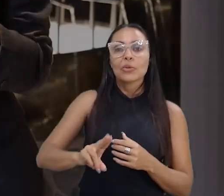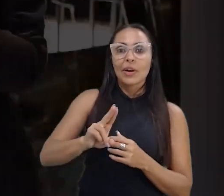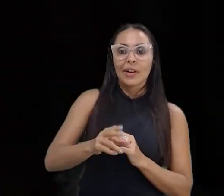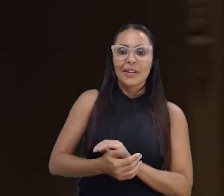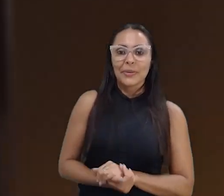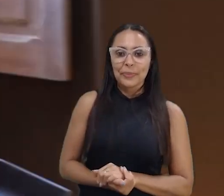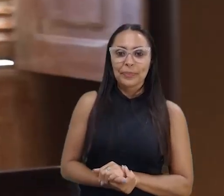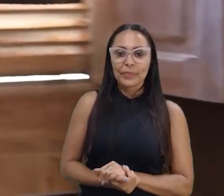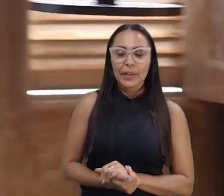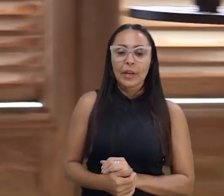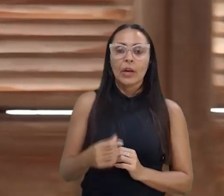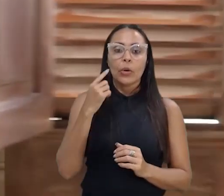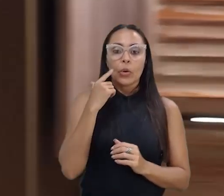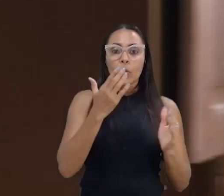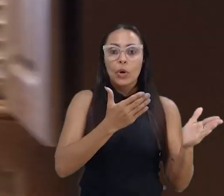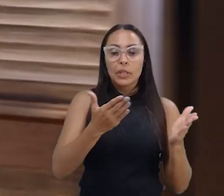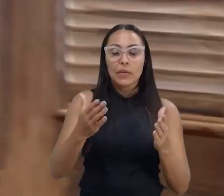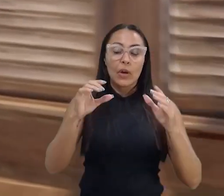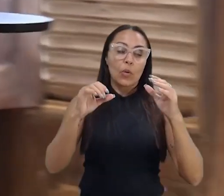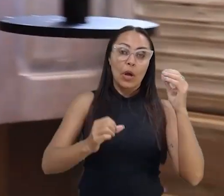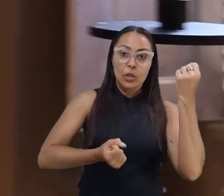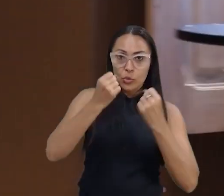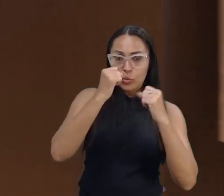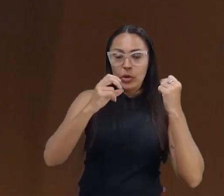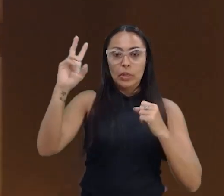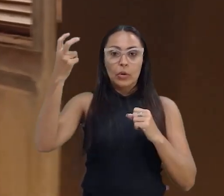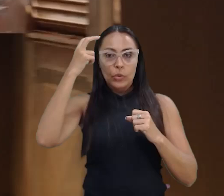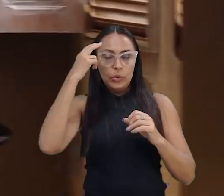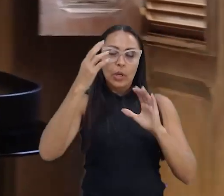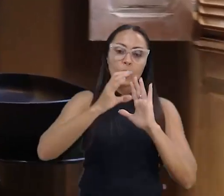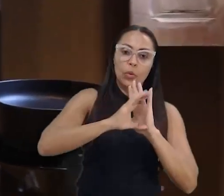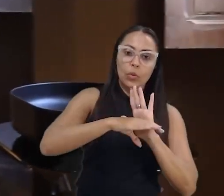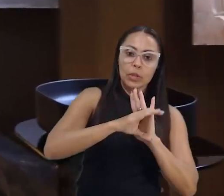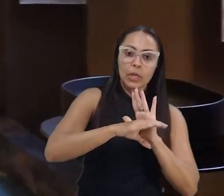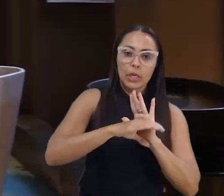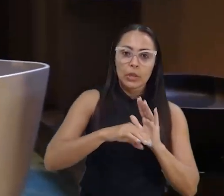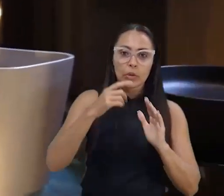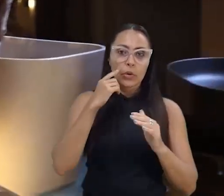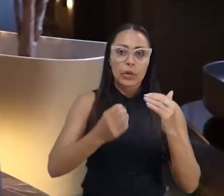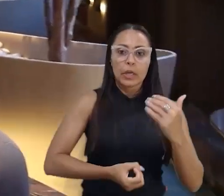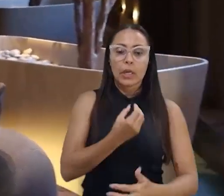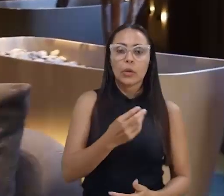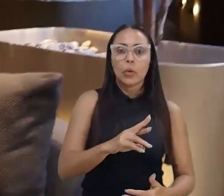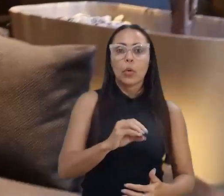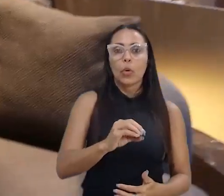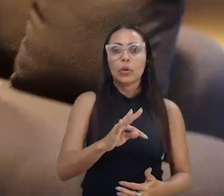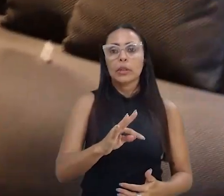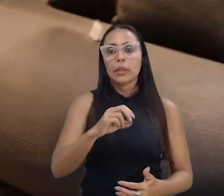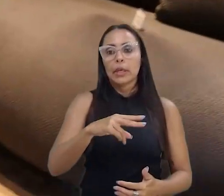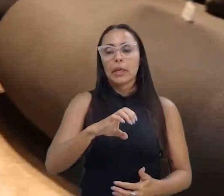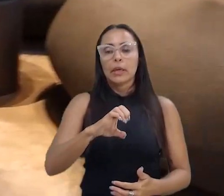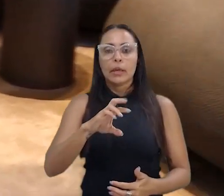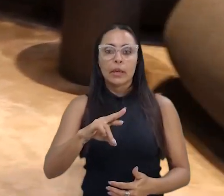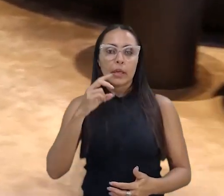local. Com o advento da indústria da cultura, conceito criado por Adorno e Rockner, o consumo se